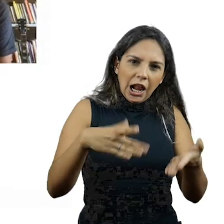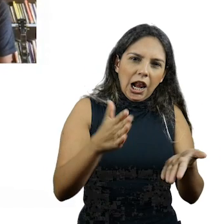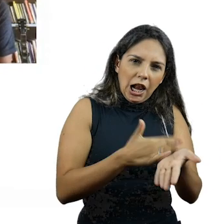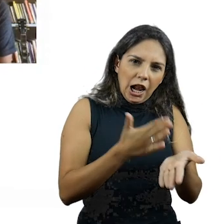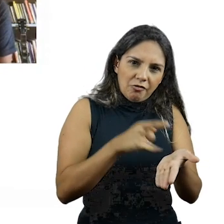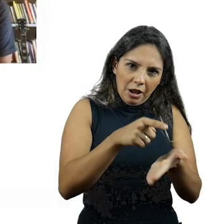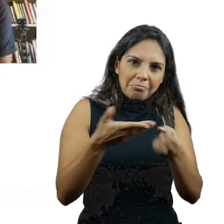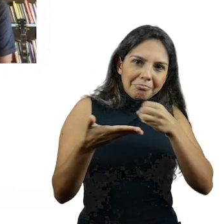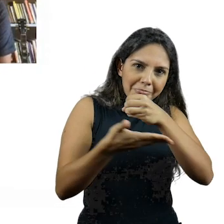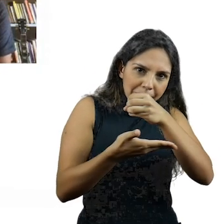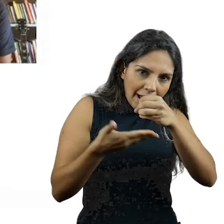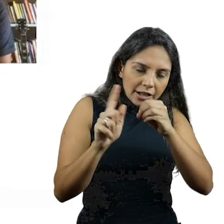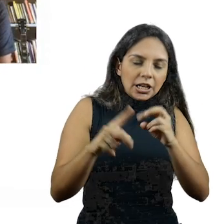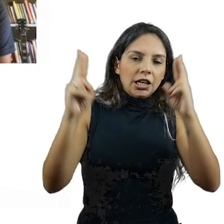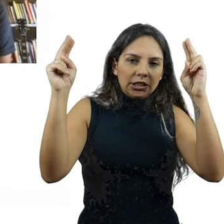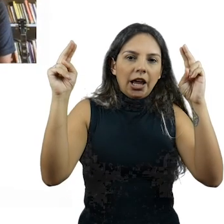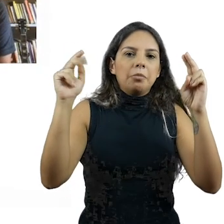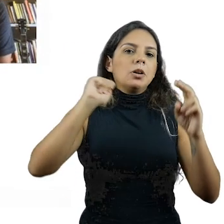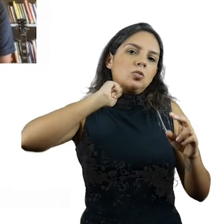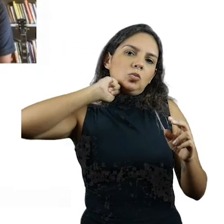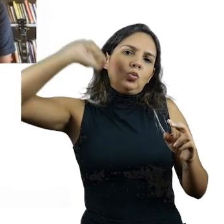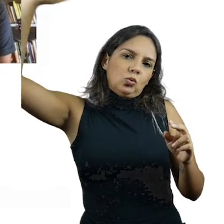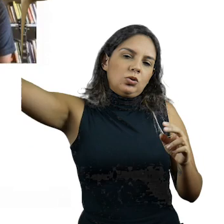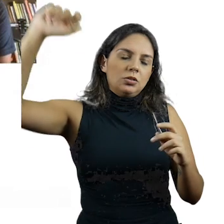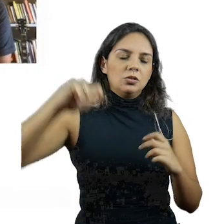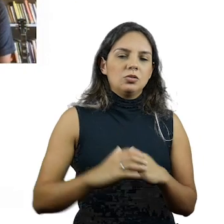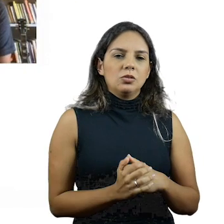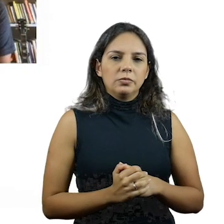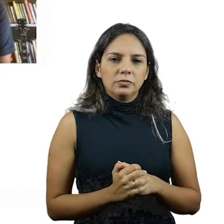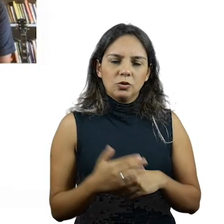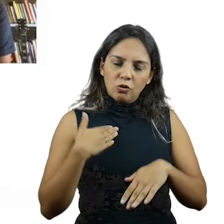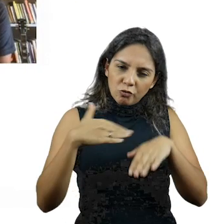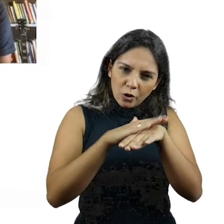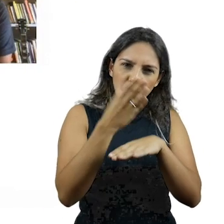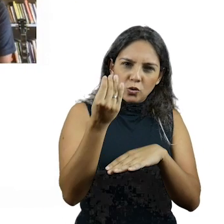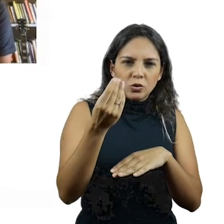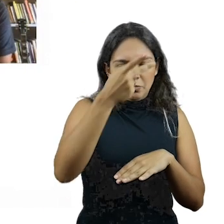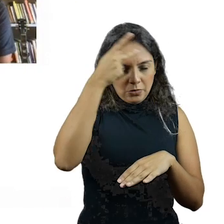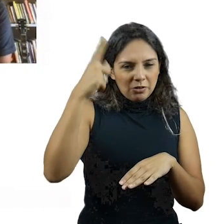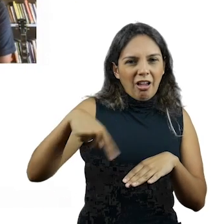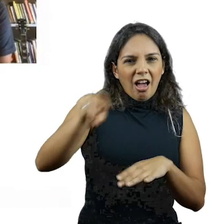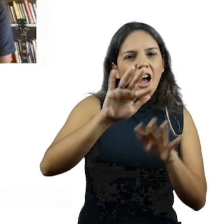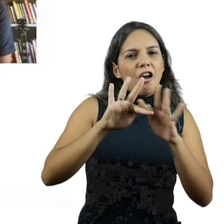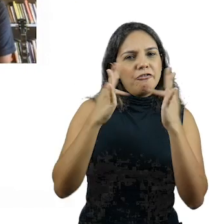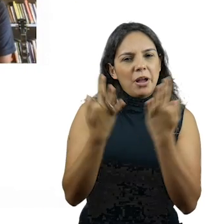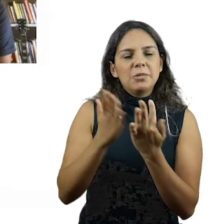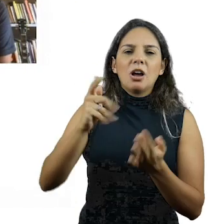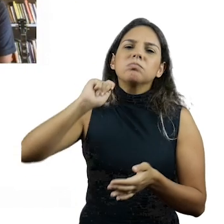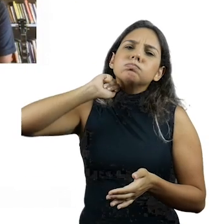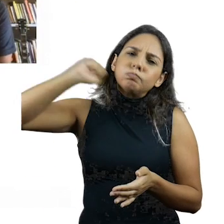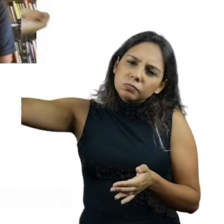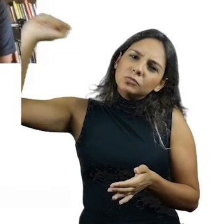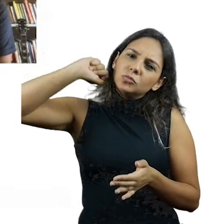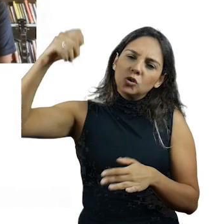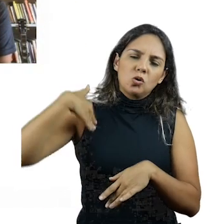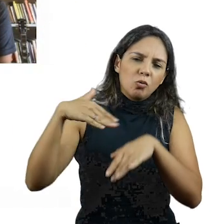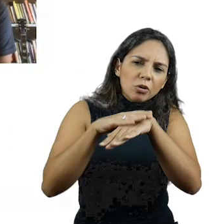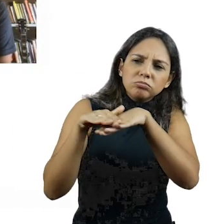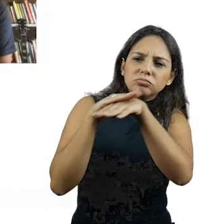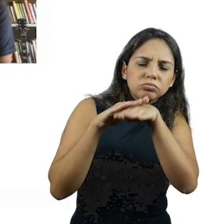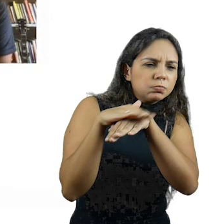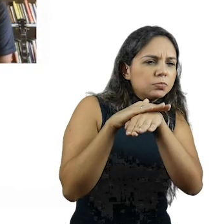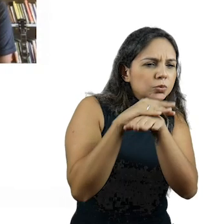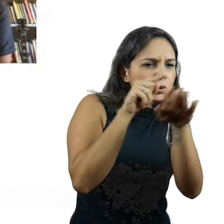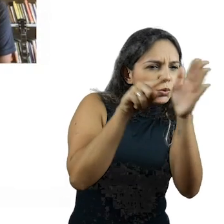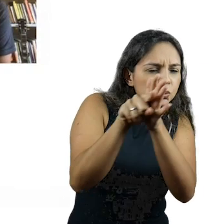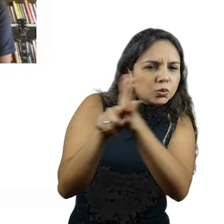bem sólida, que foram profissionais muito legais que eu conversei também com as pessoas, com as famílias delas. Então, acho que sim,